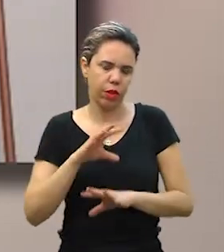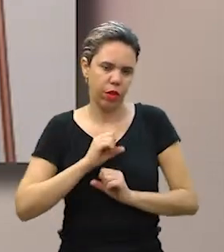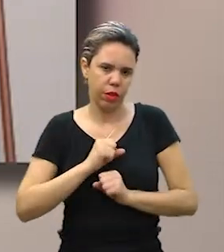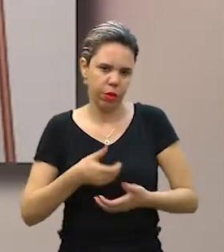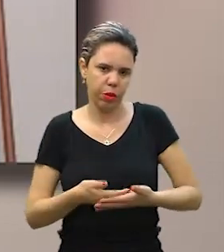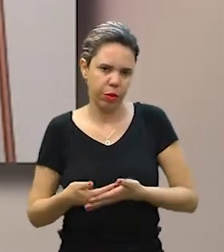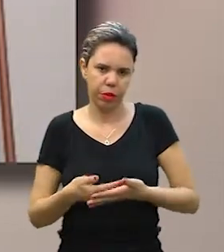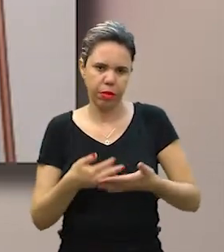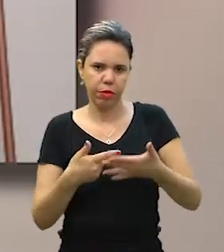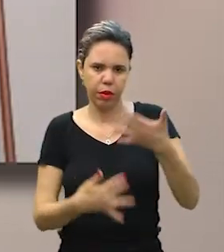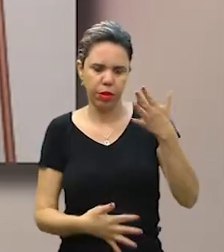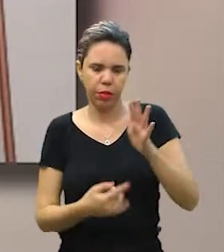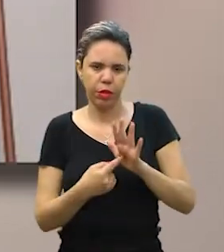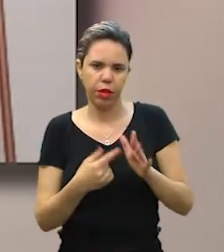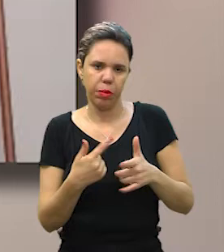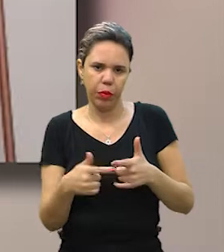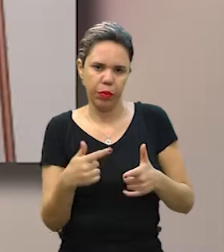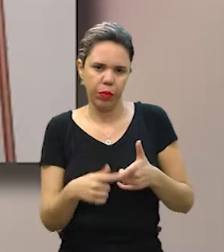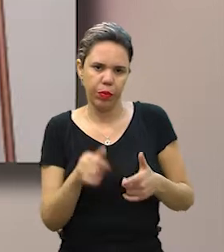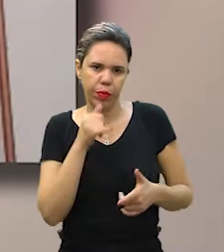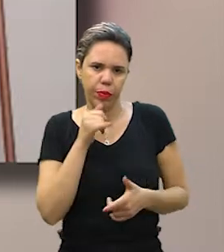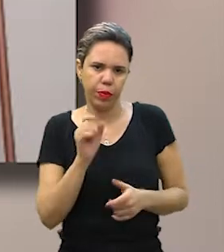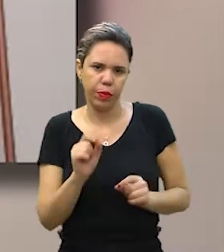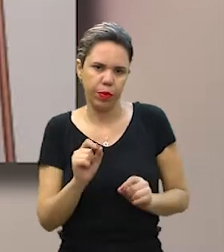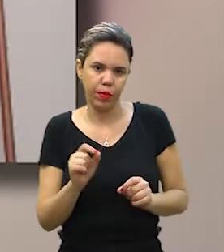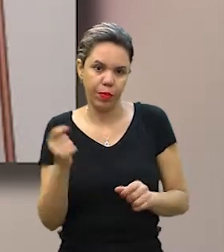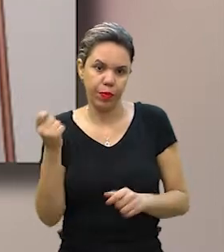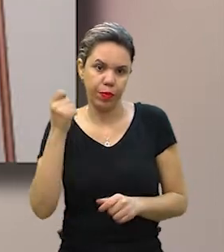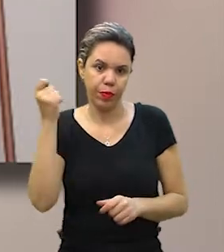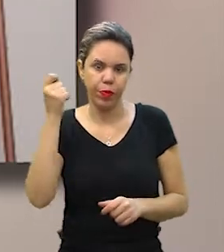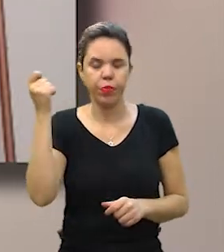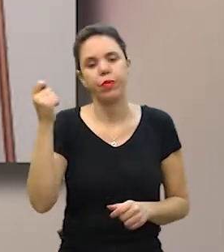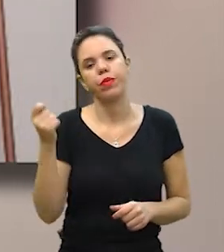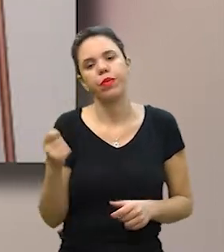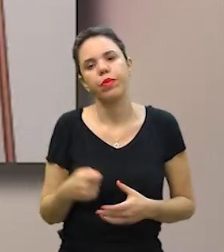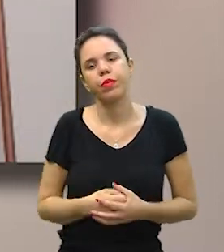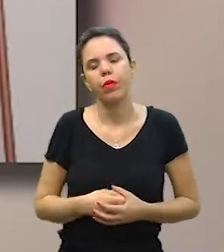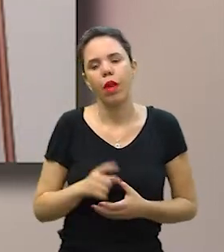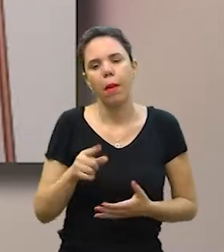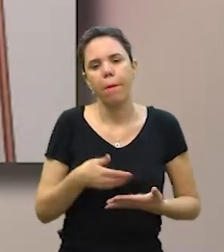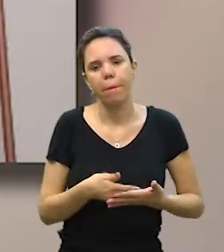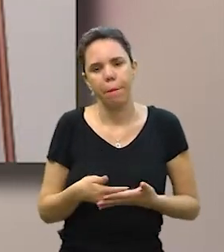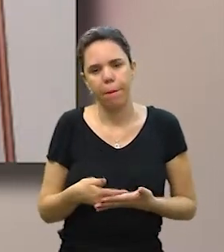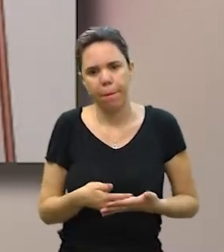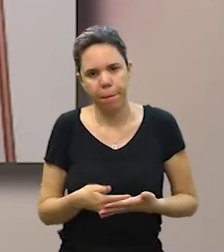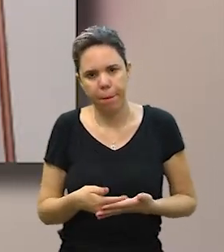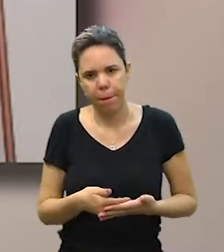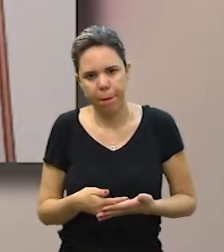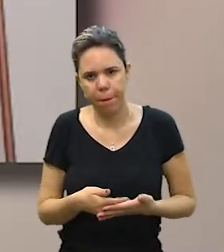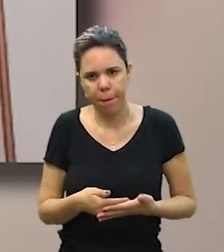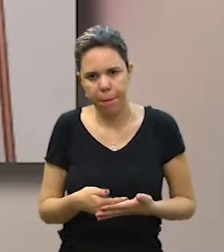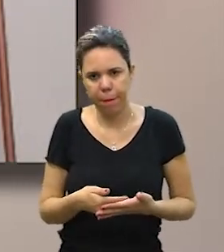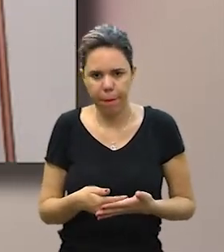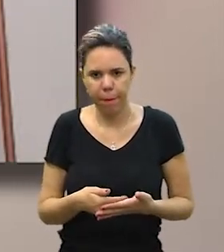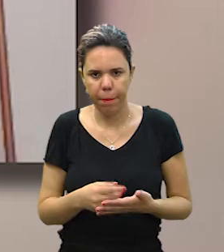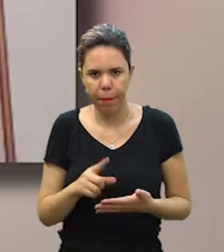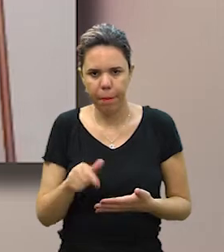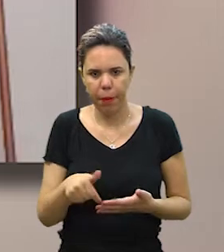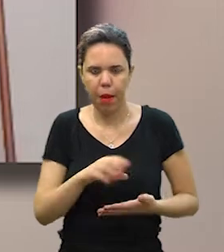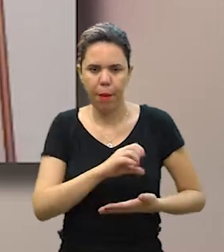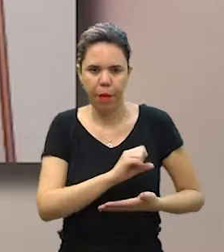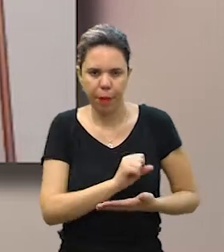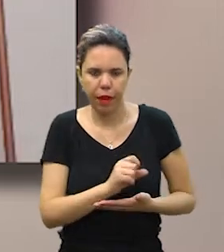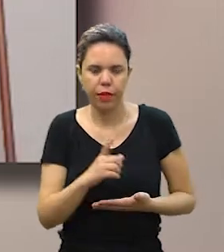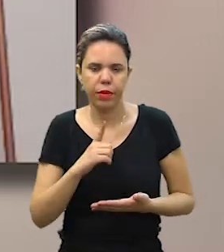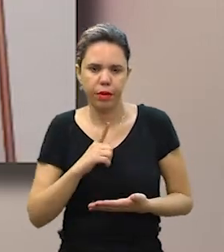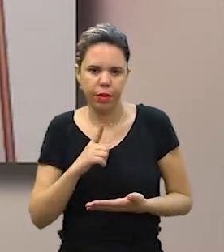uma série de manifestações, digamos, mais graves. Então, ele é um bebê que, após as